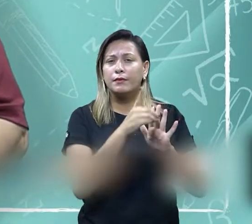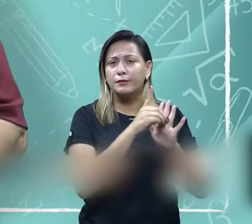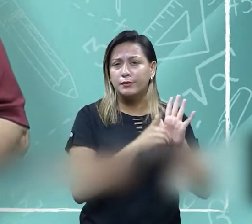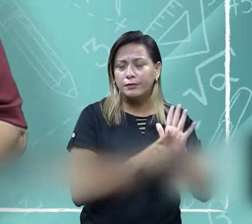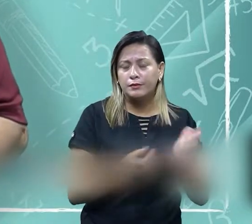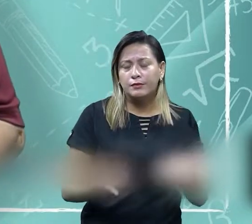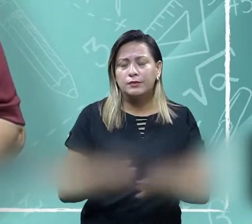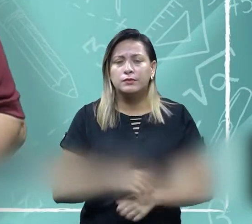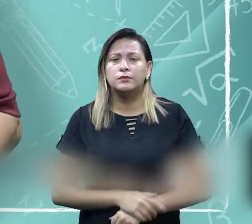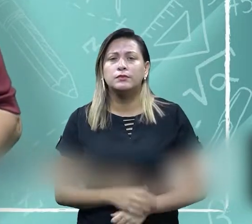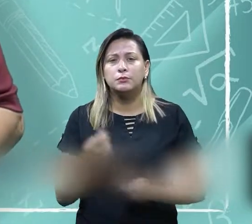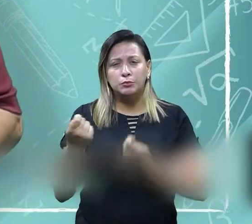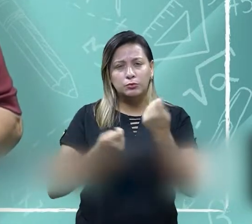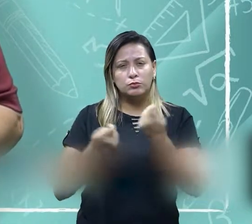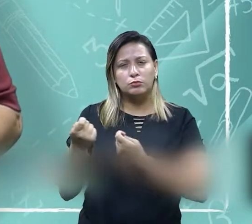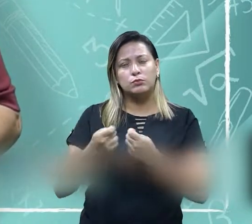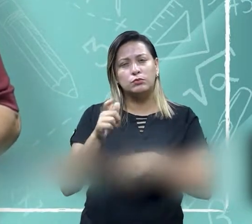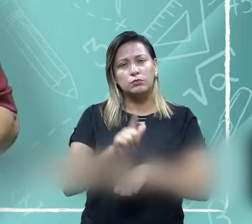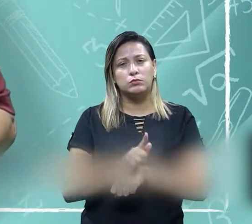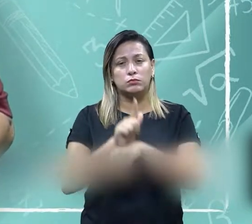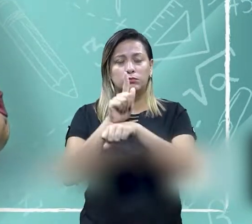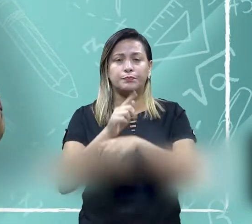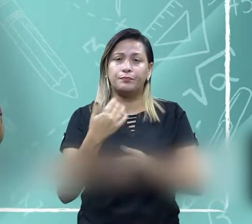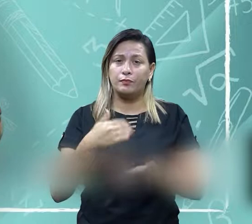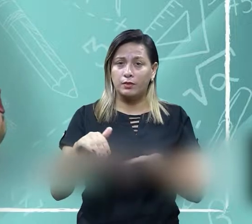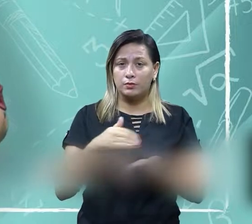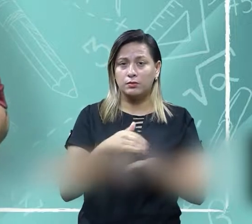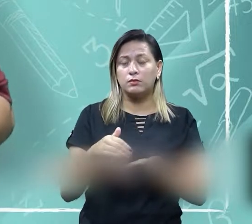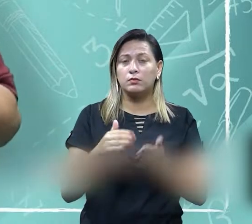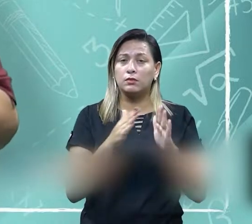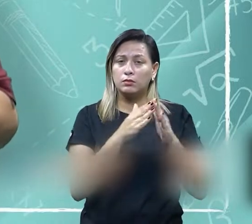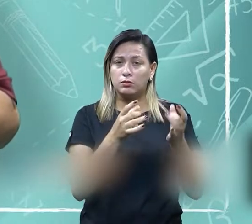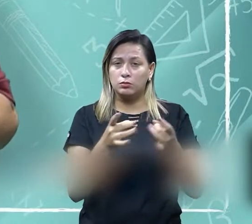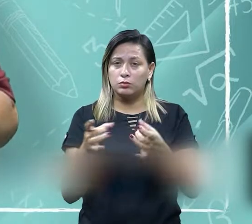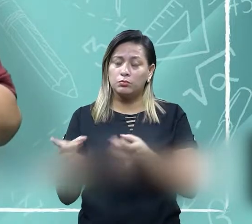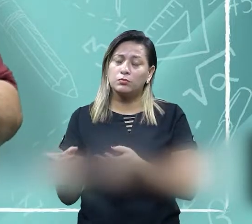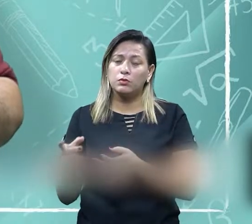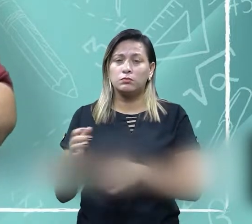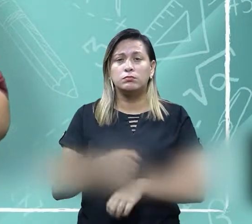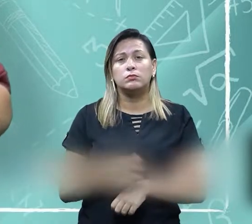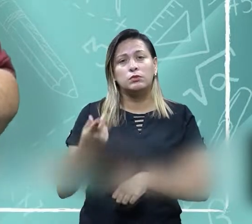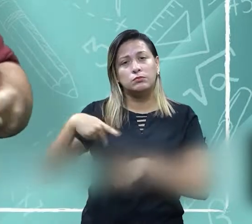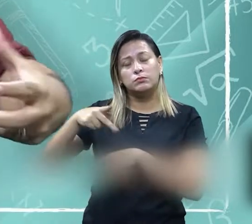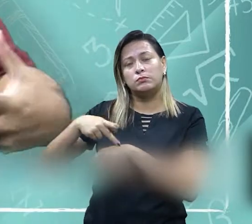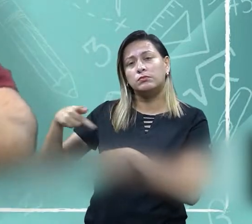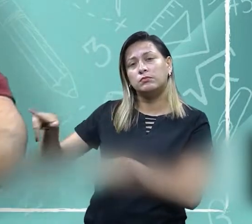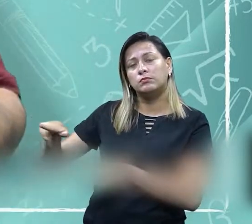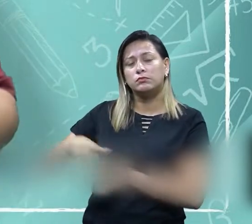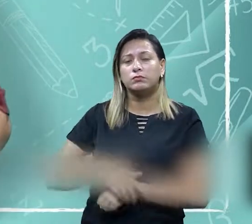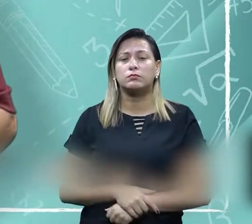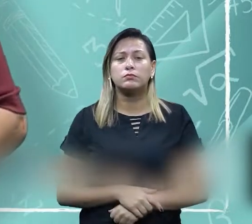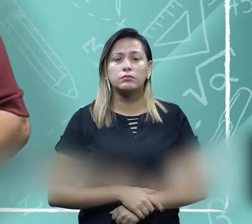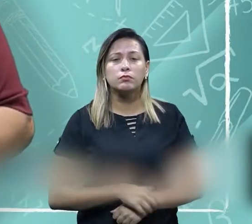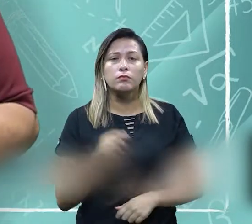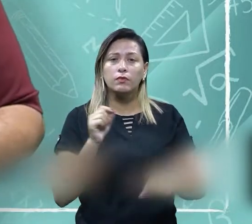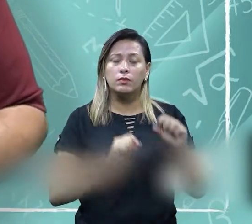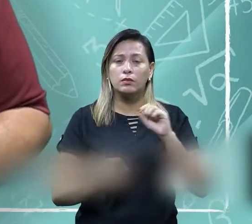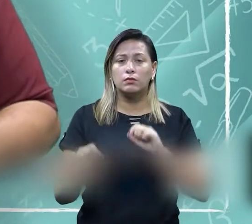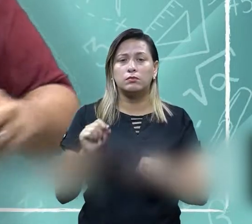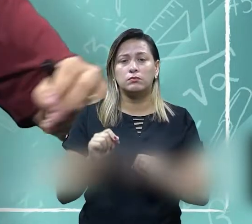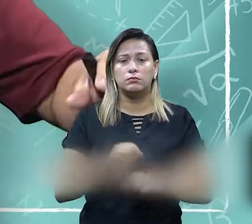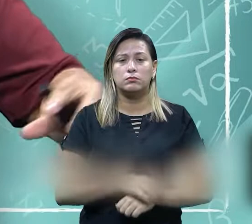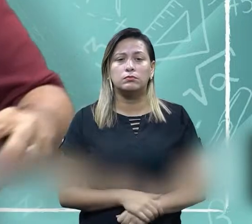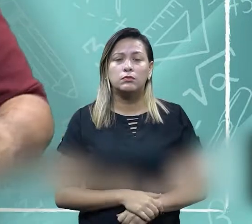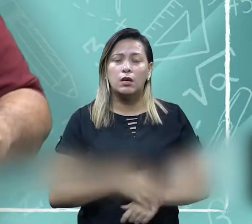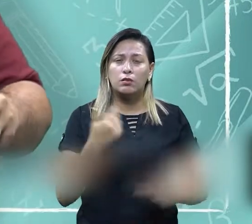gestão. Então, a Secretaria de Comércio Exterior, ele vai estar, digamos assim, na mão na massa com relação a